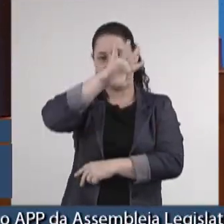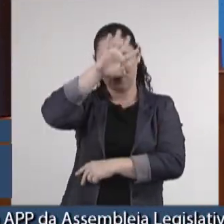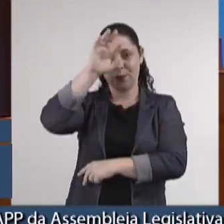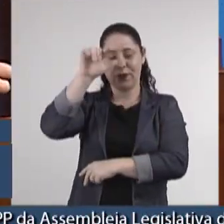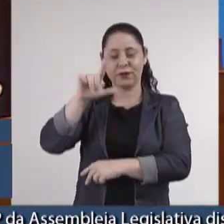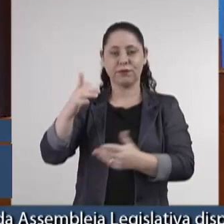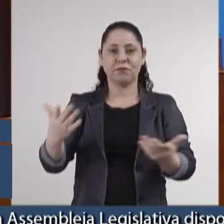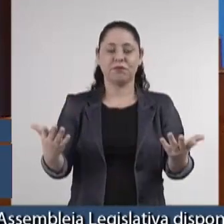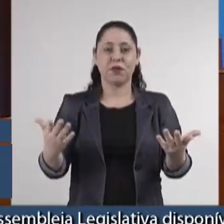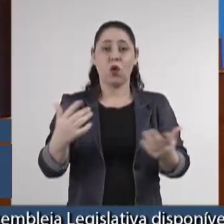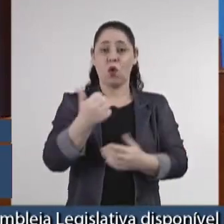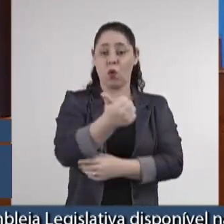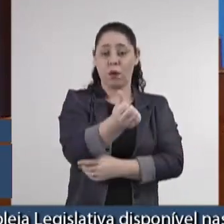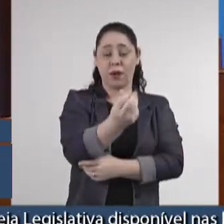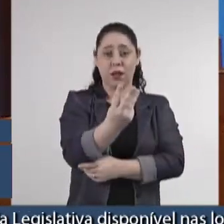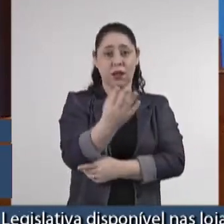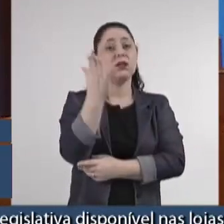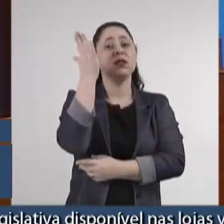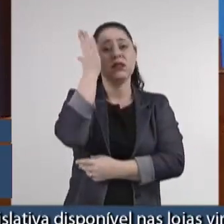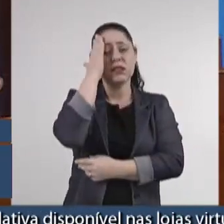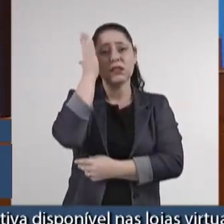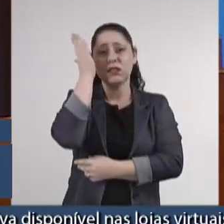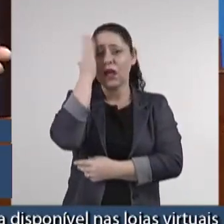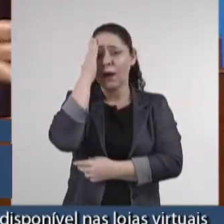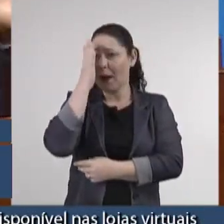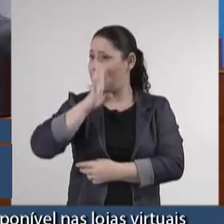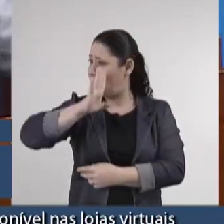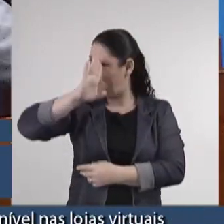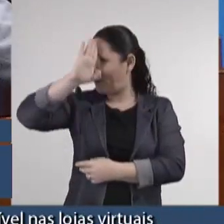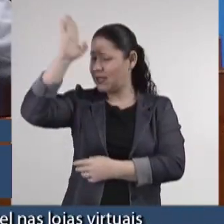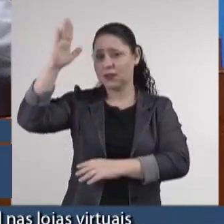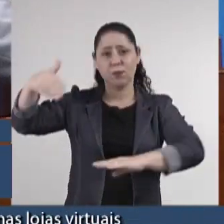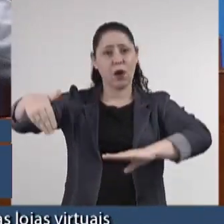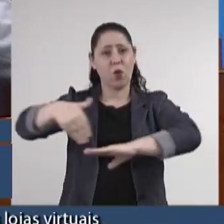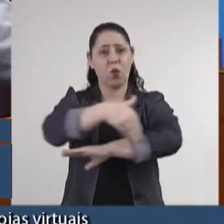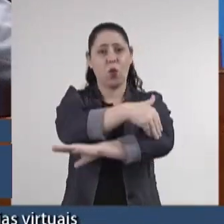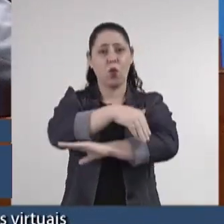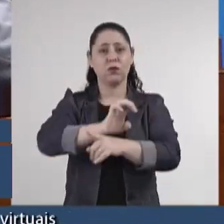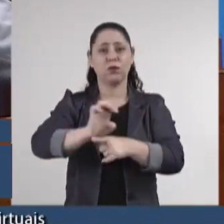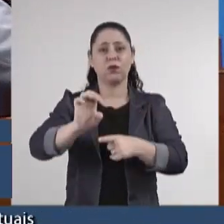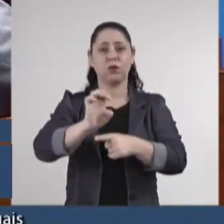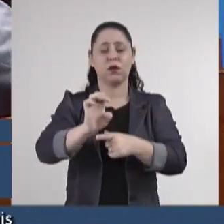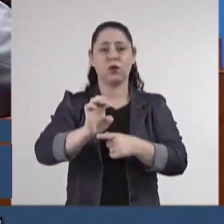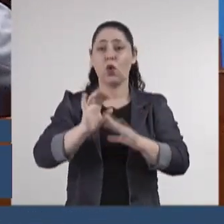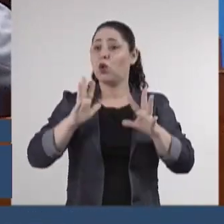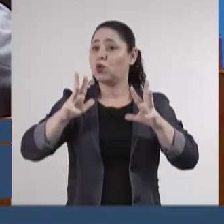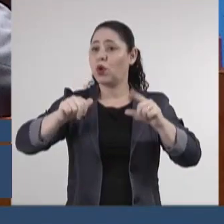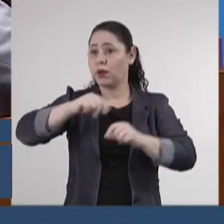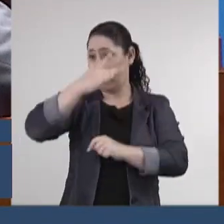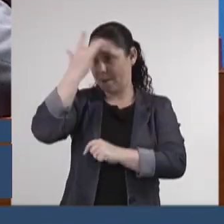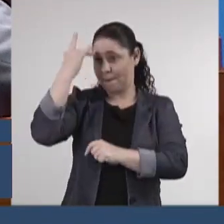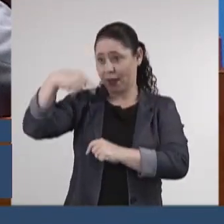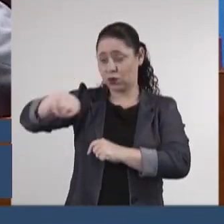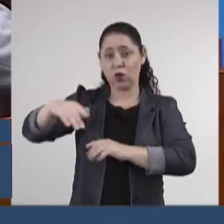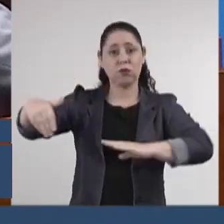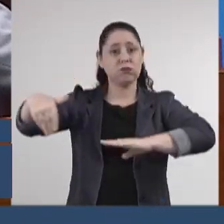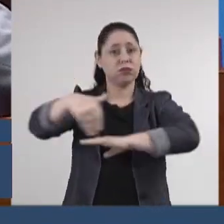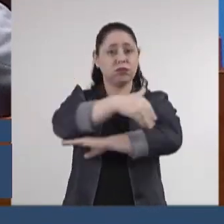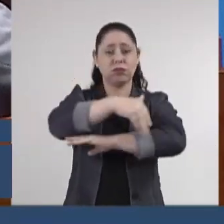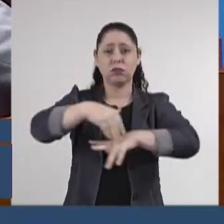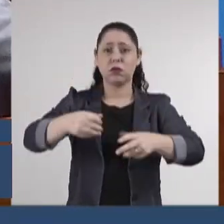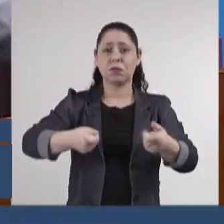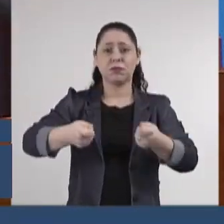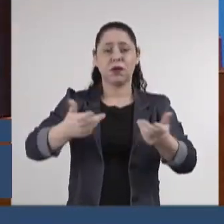Grosso do Sul. A 163, todos sabem, é a principal artéria rodoviária do Estado. Todo sul-mato-grossense passa por